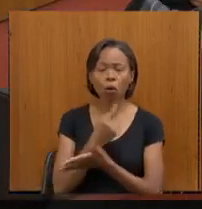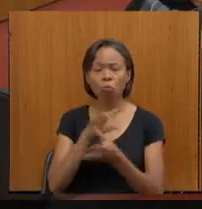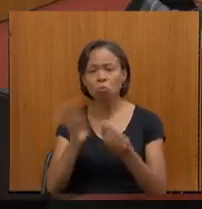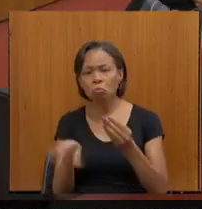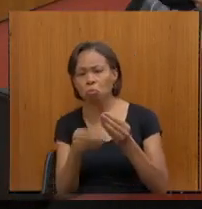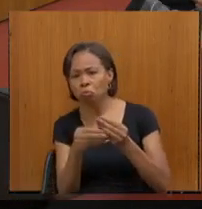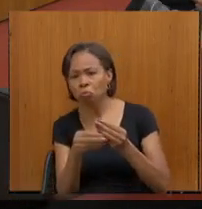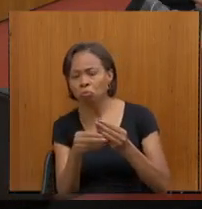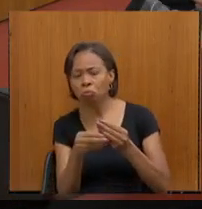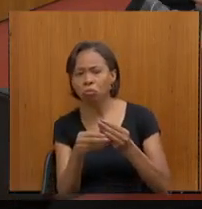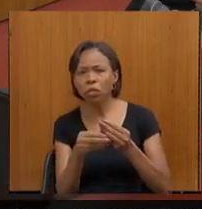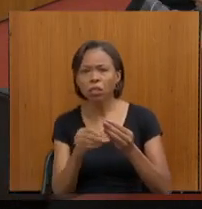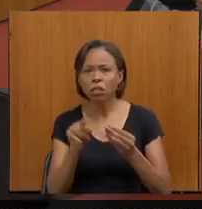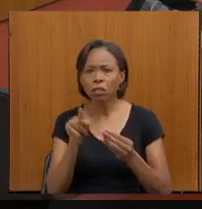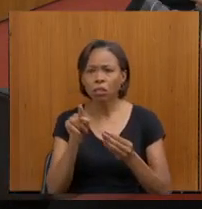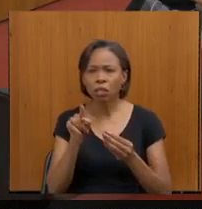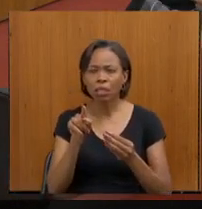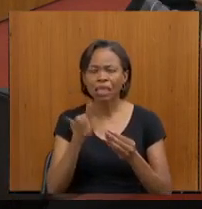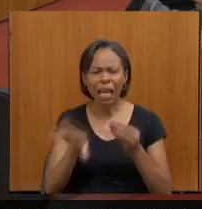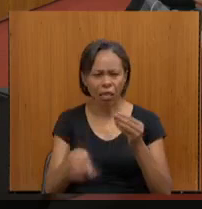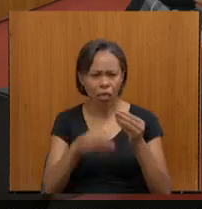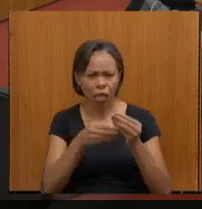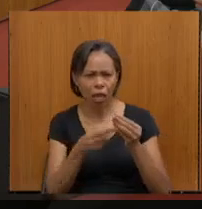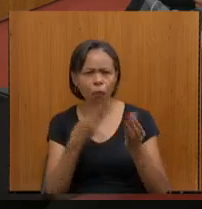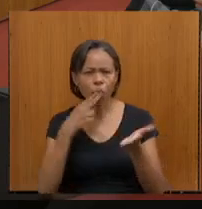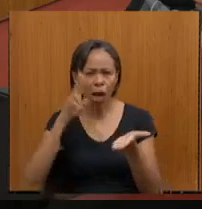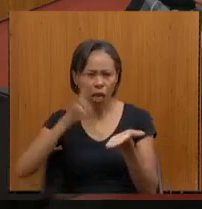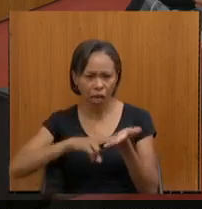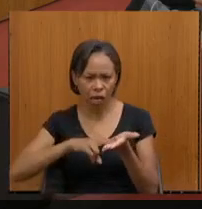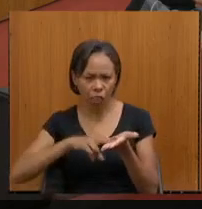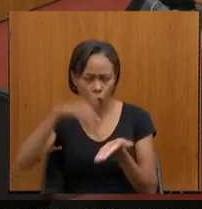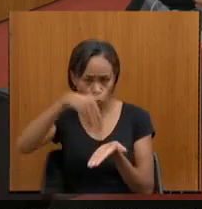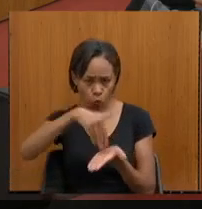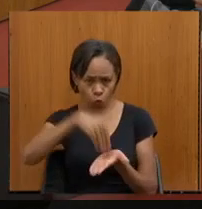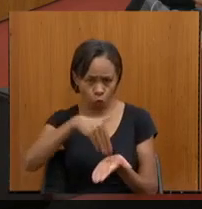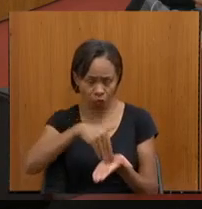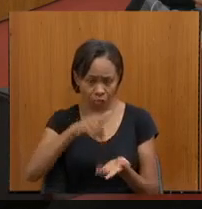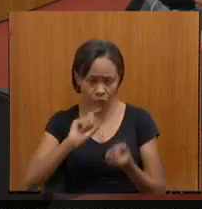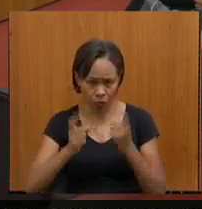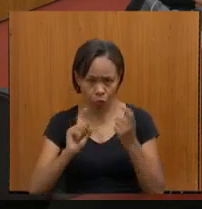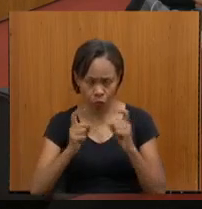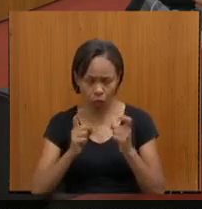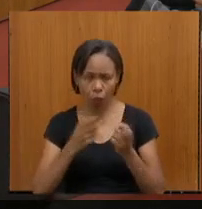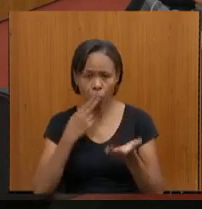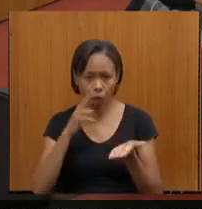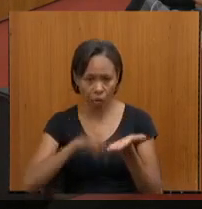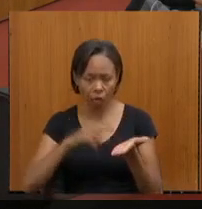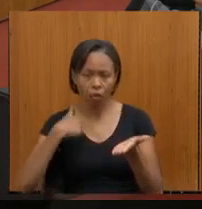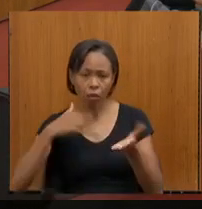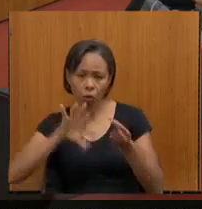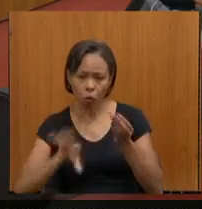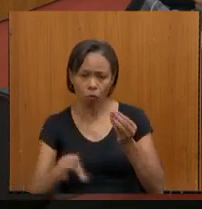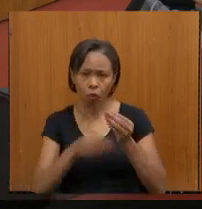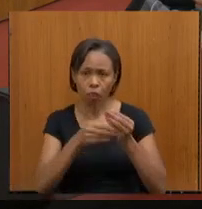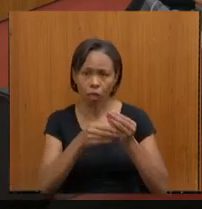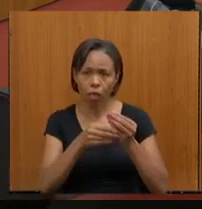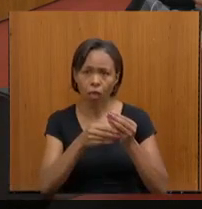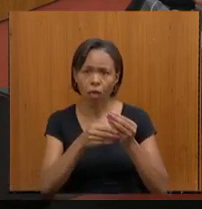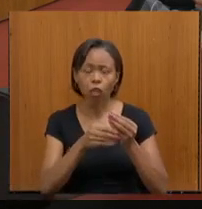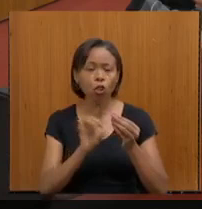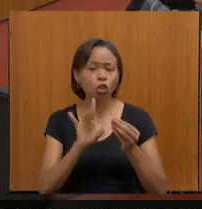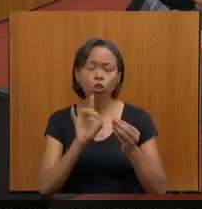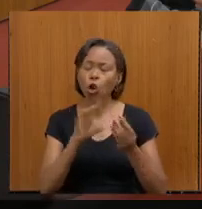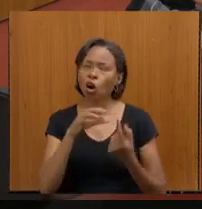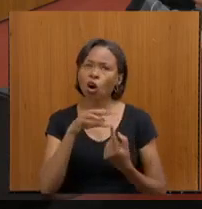acrescentar alguma coisa na carta que vai ser no final desse ela desse evento e a